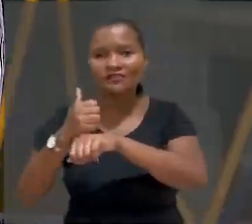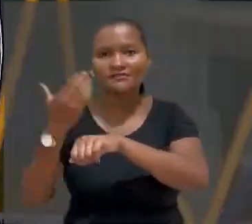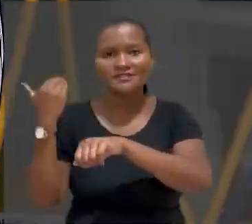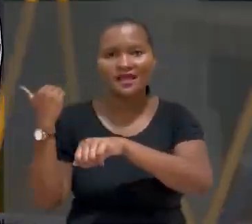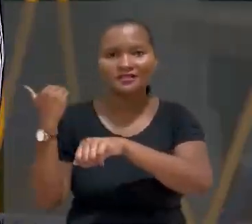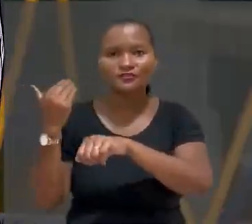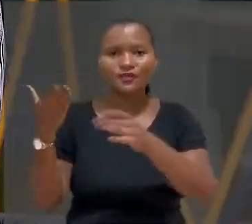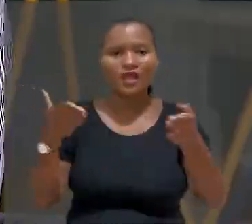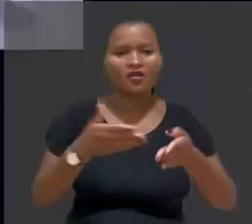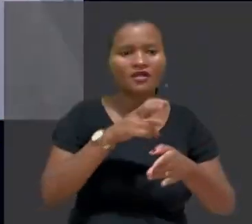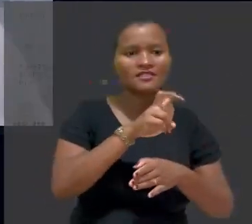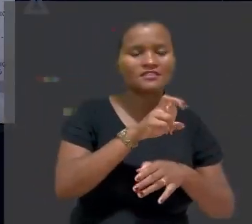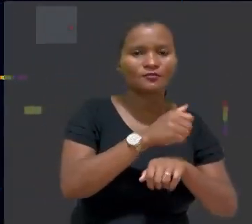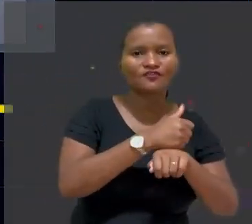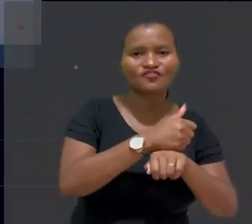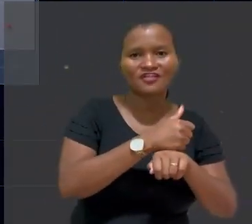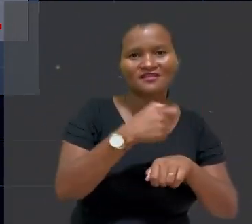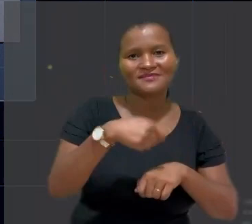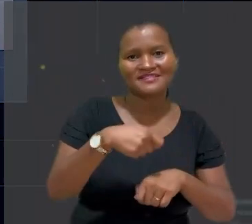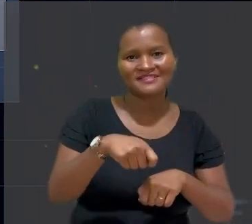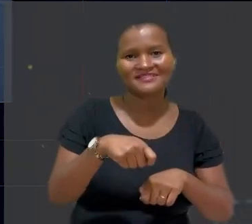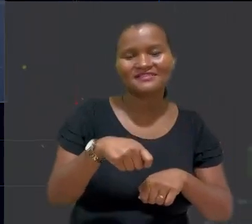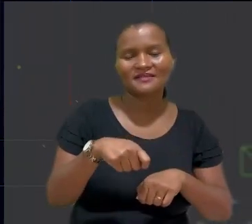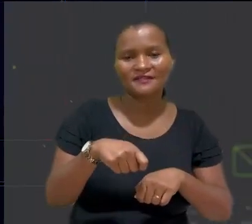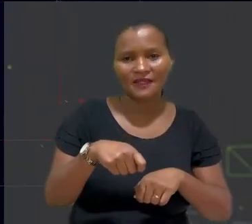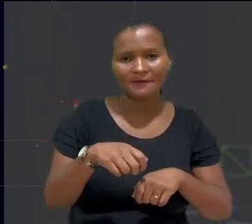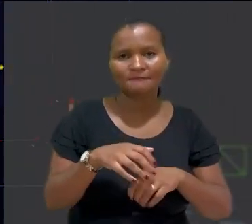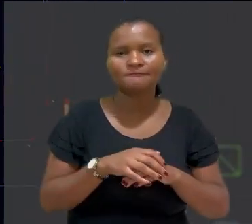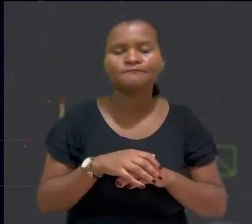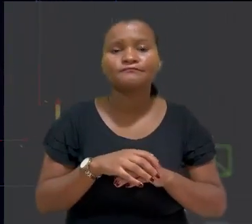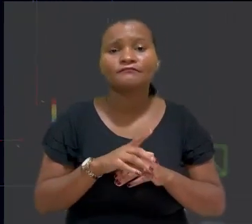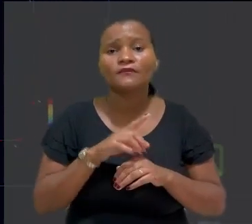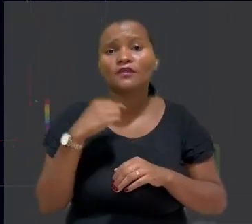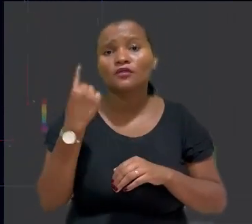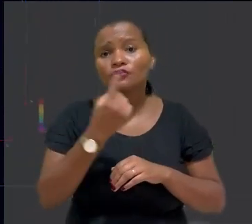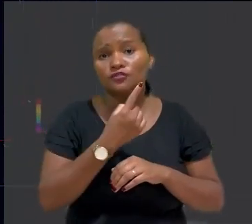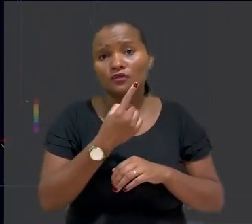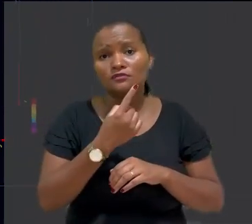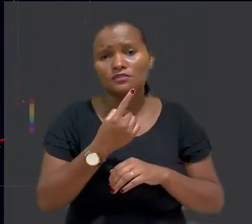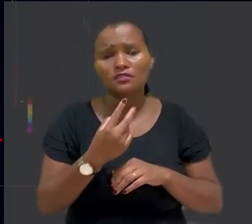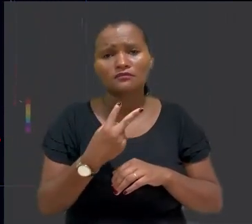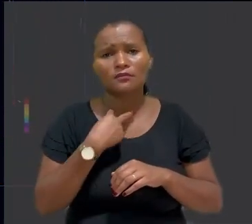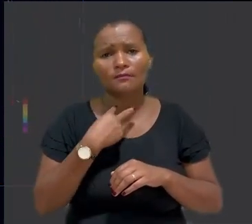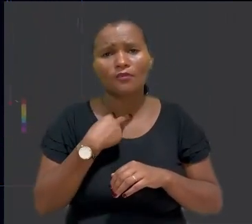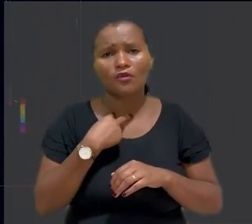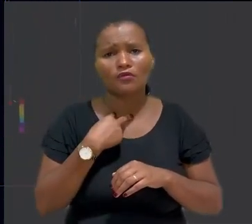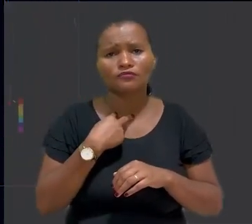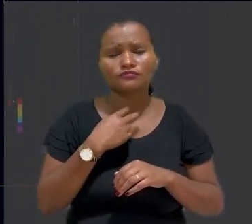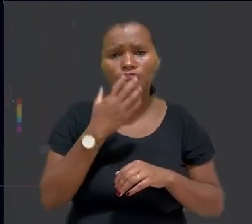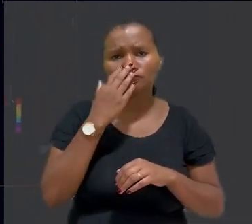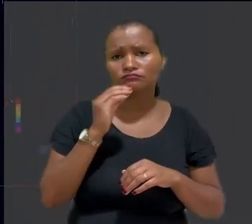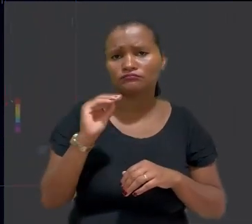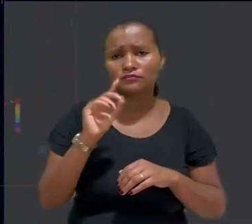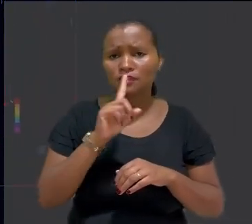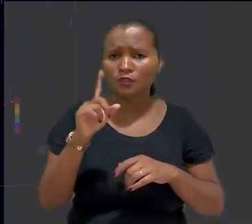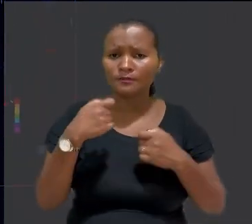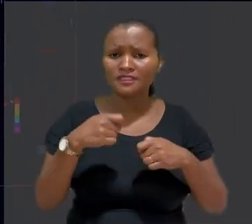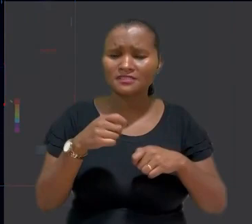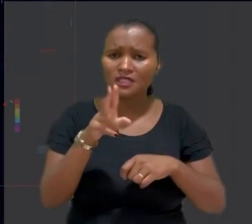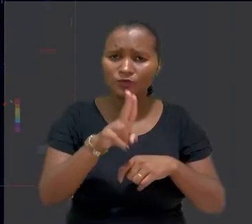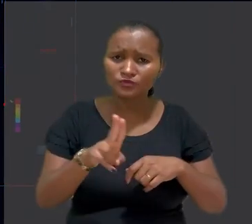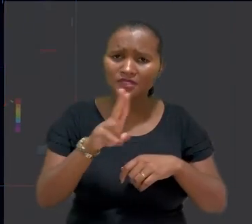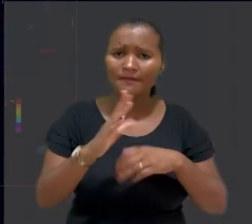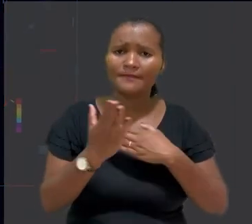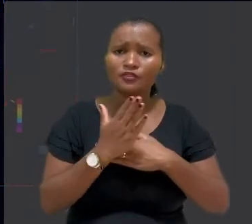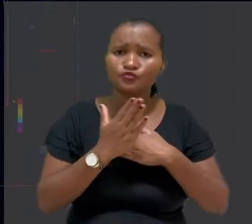mesma atividade. Não temos que ter resistência, pelo contrário, temos que usar ela a nosso favor para otimizar o nosso